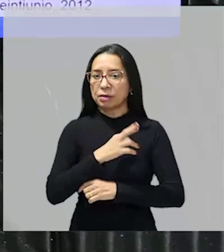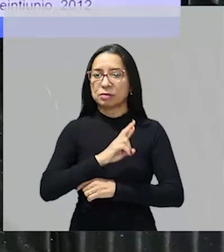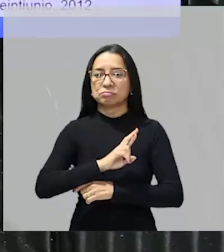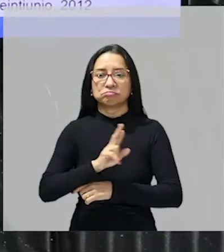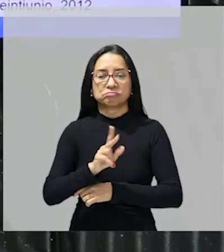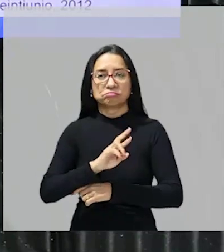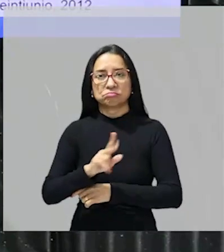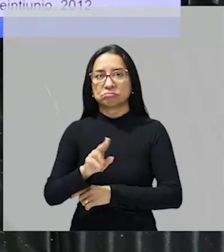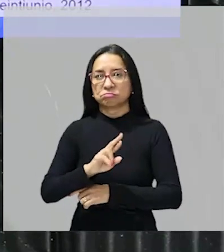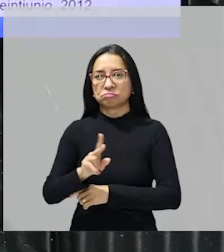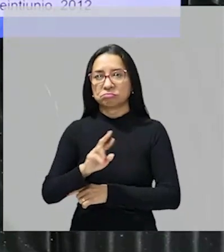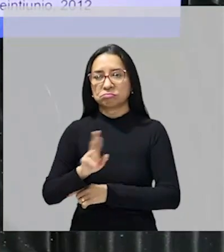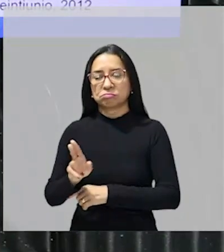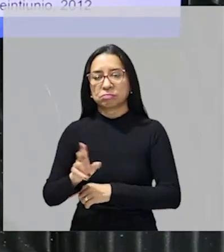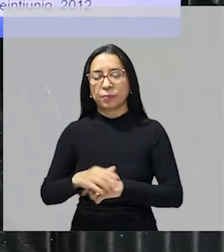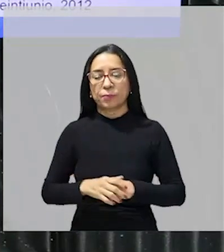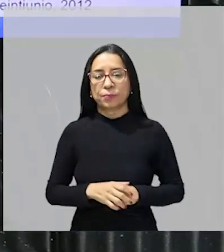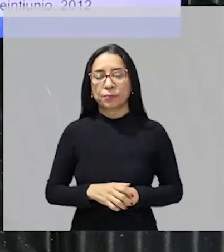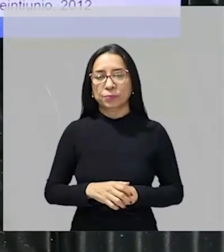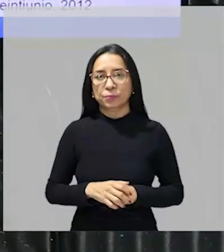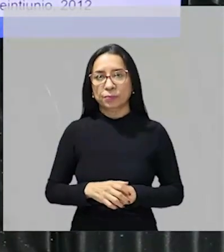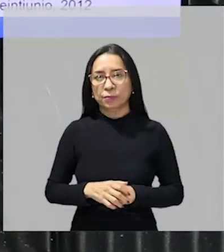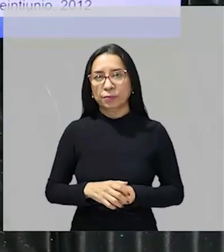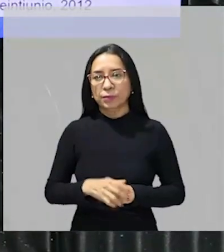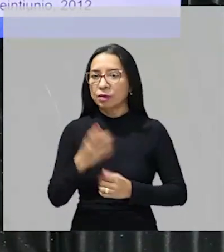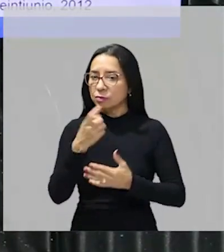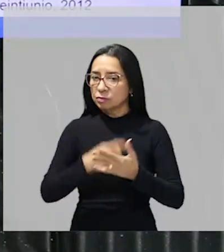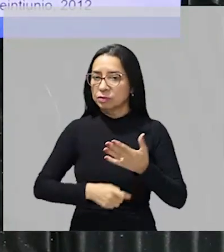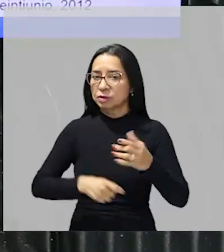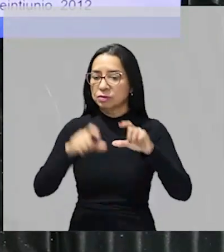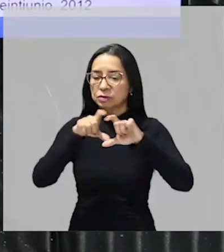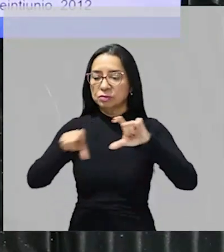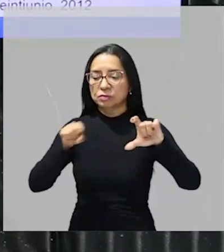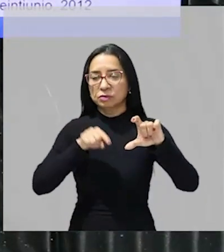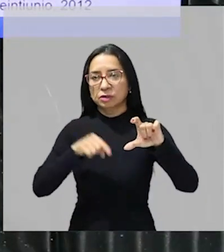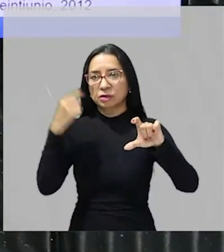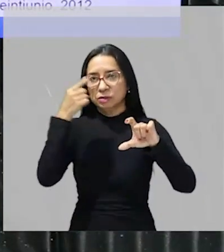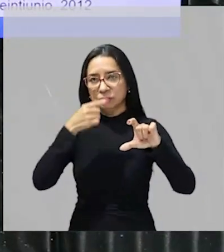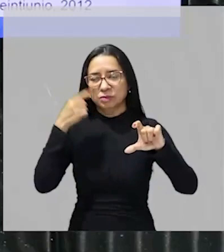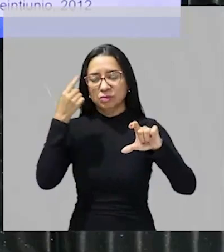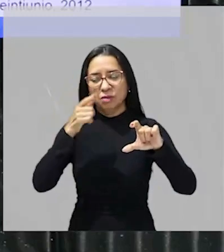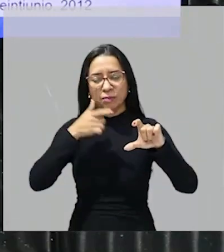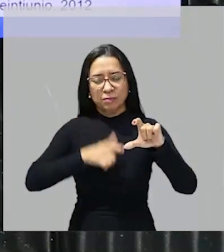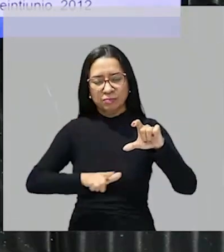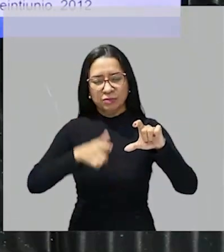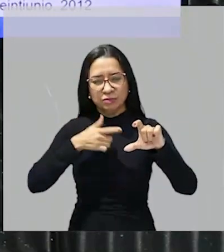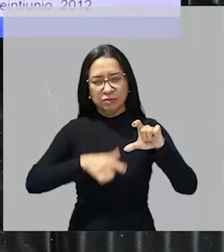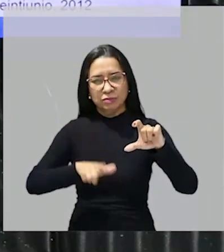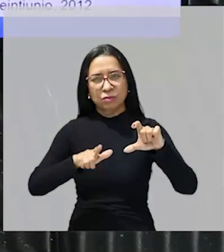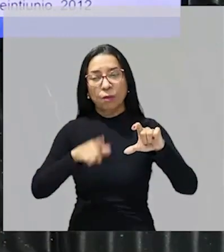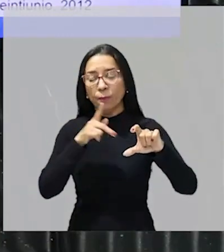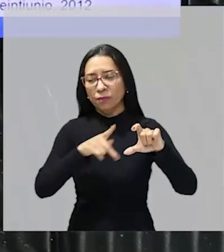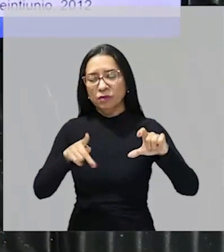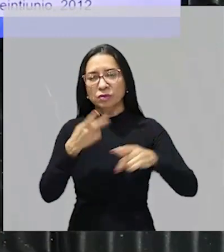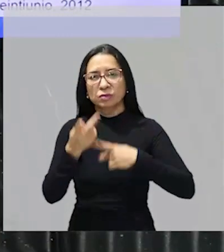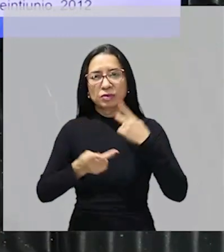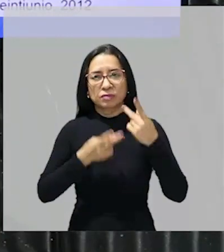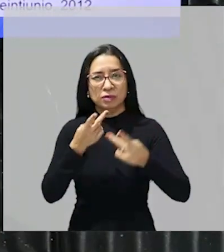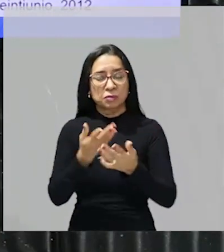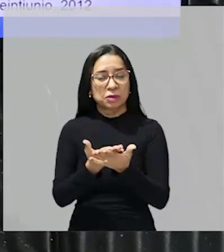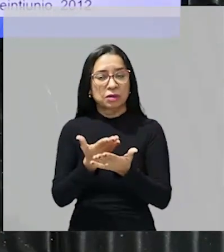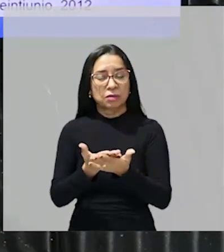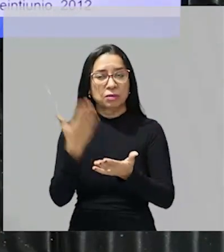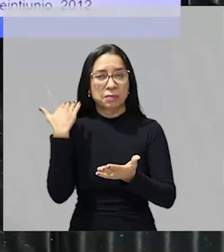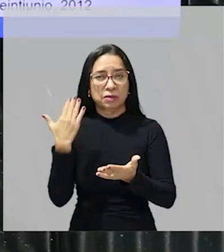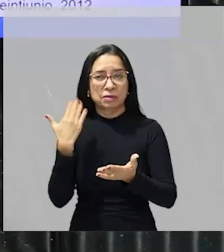diversificados. Os textos e os enunciados em espanhol. Tá repetitivo? Professora, a senhora falou isso na aula passada, mas nunca é